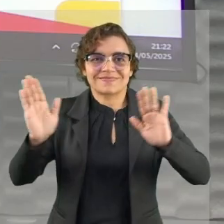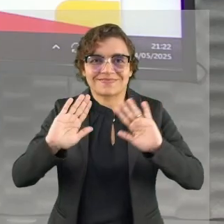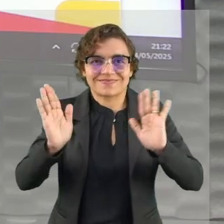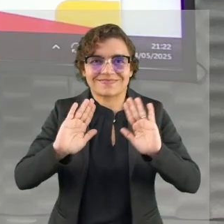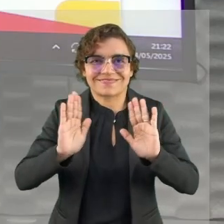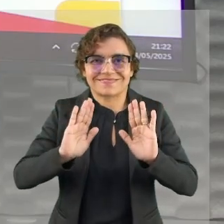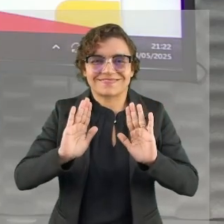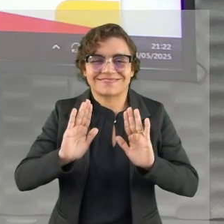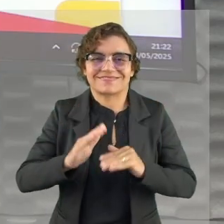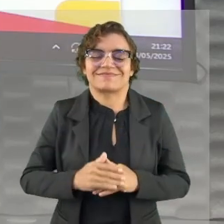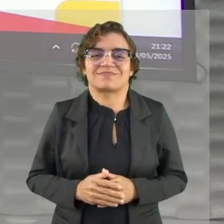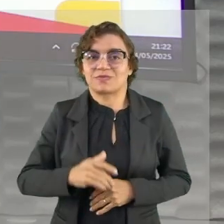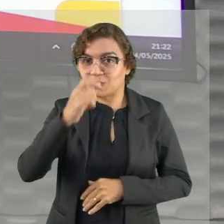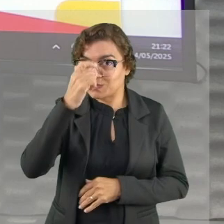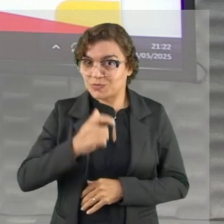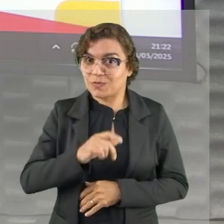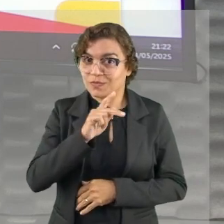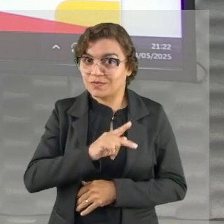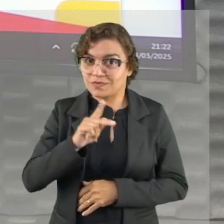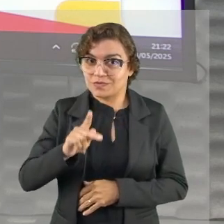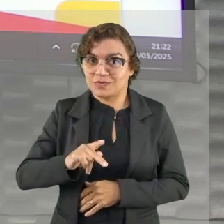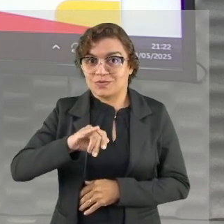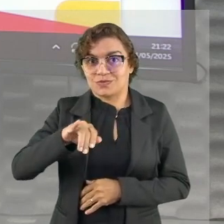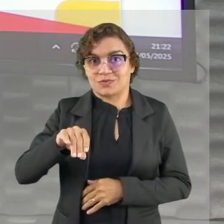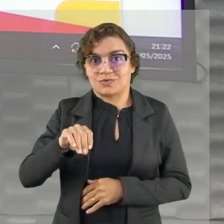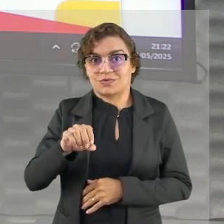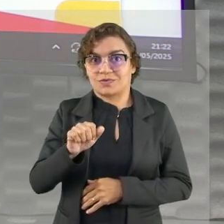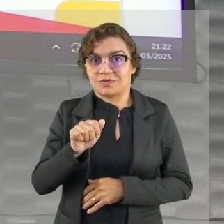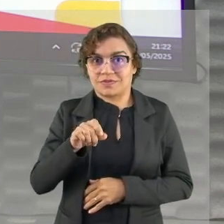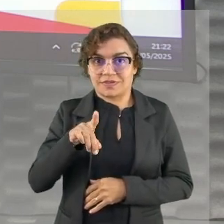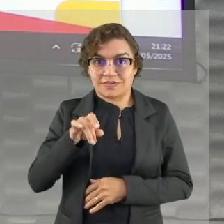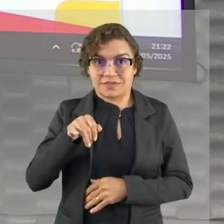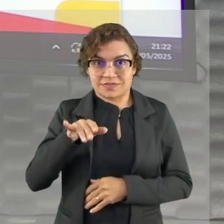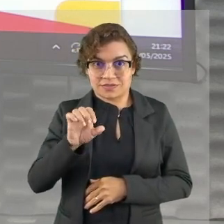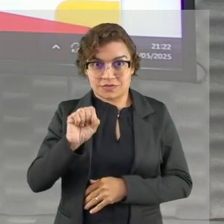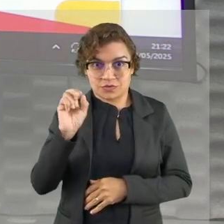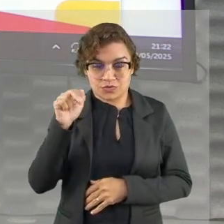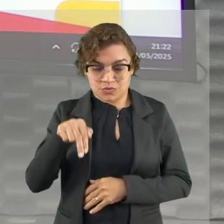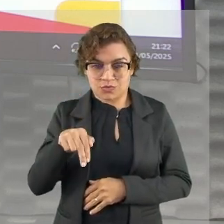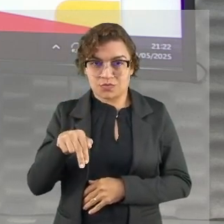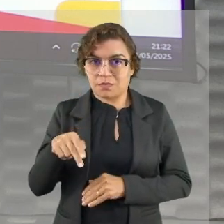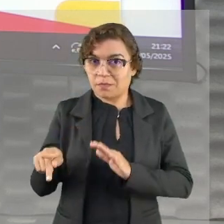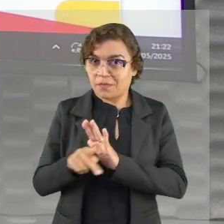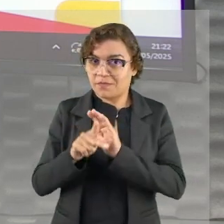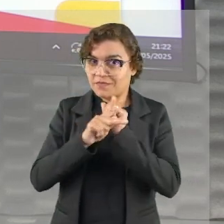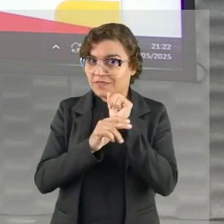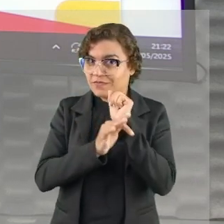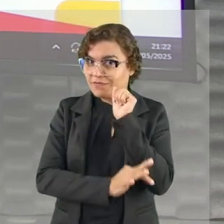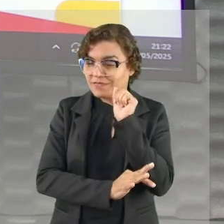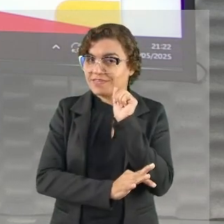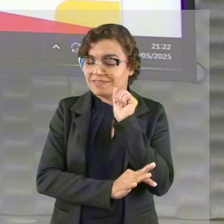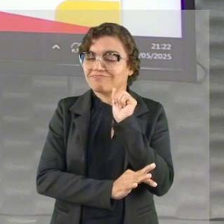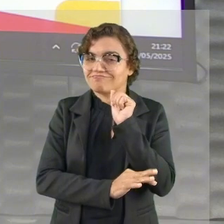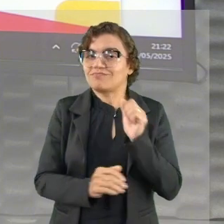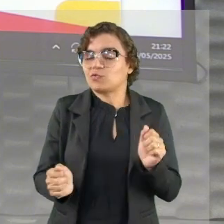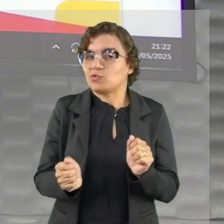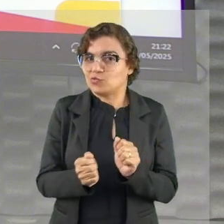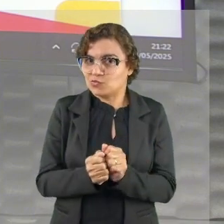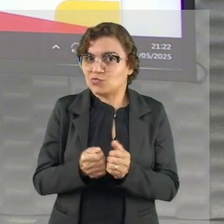Alô, galera! Sou o professor Joadson, professor de Física, e viemos aqui para dar continuidade nos nossos estudos